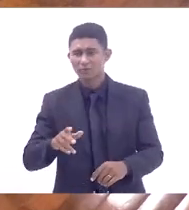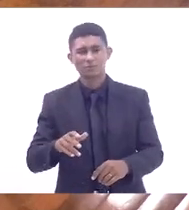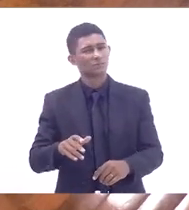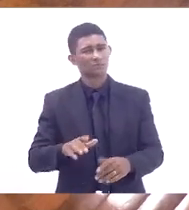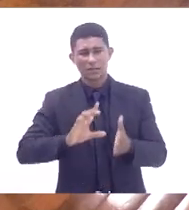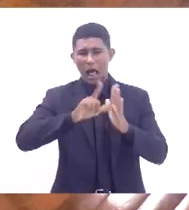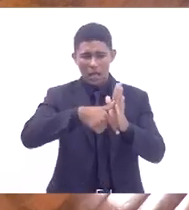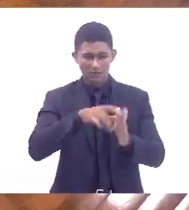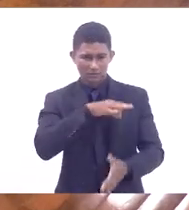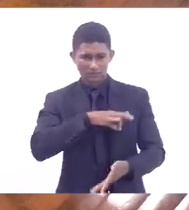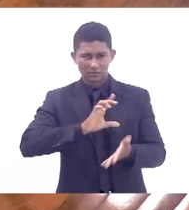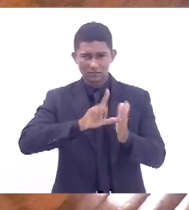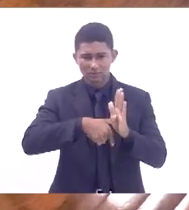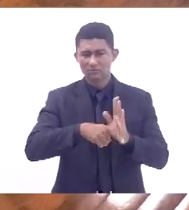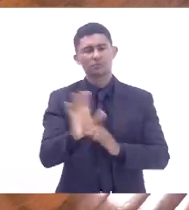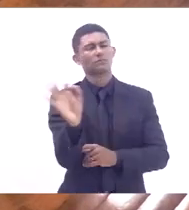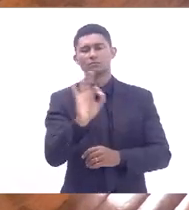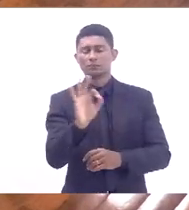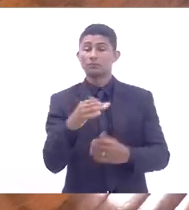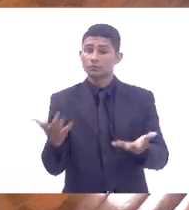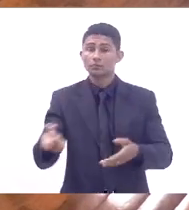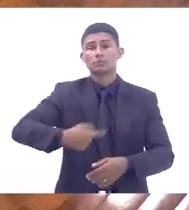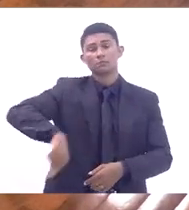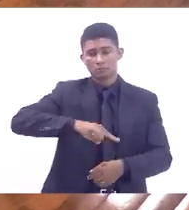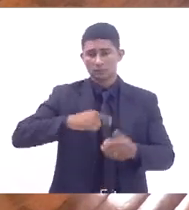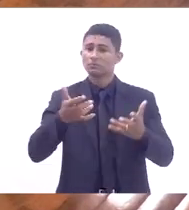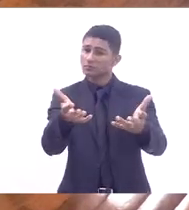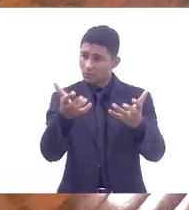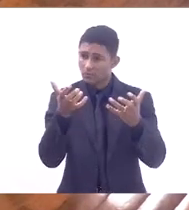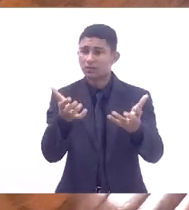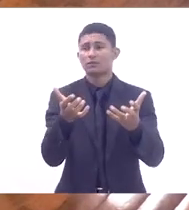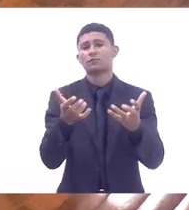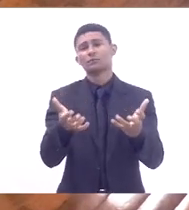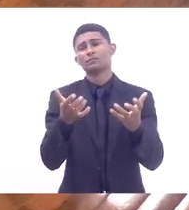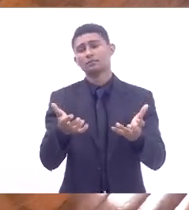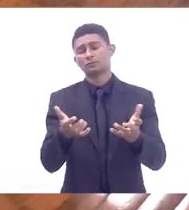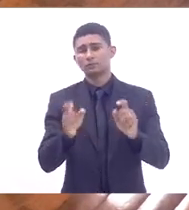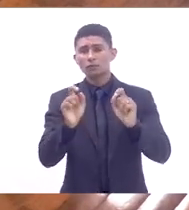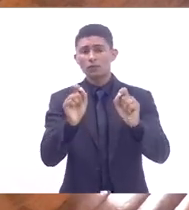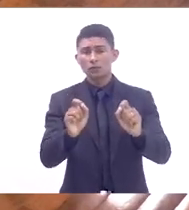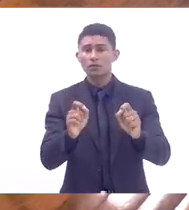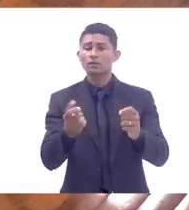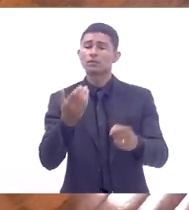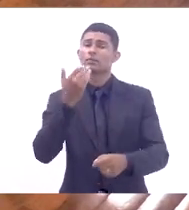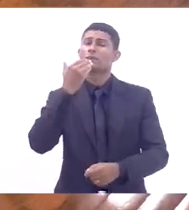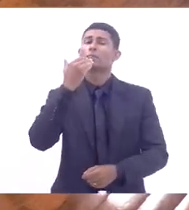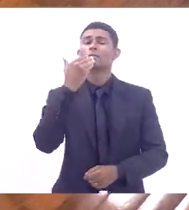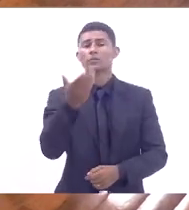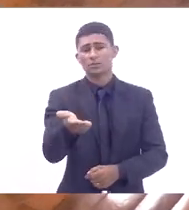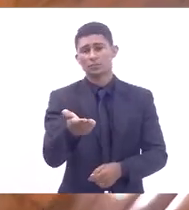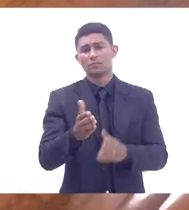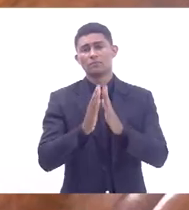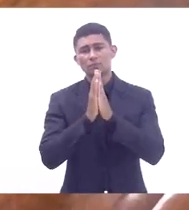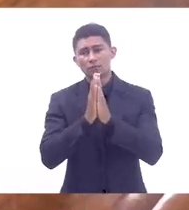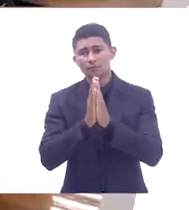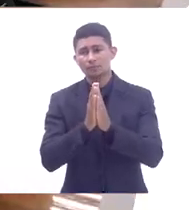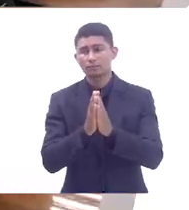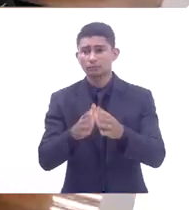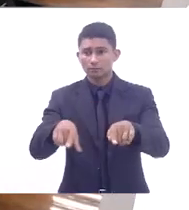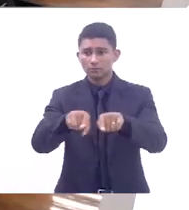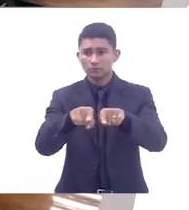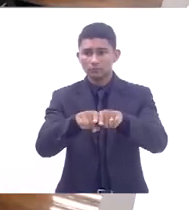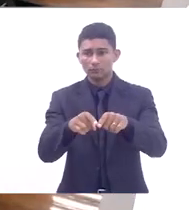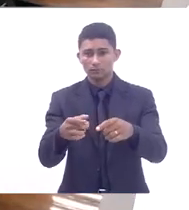estão defasados então a gente quer sim a gente quer deixar aqui um pedido de entrega gostaria